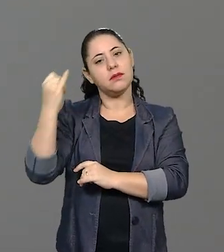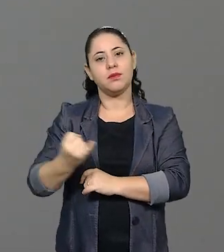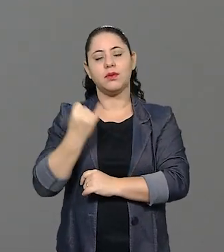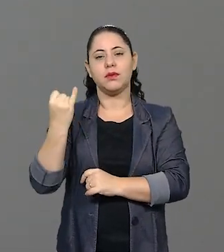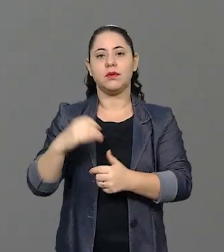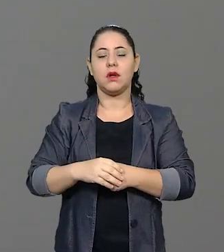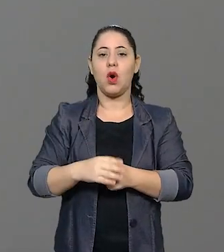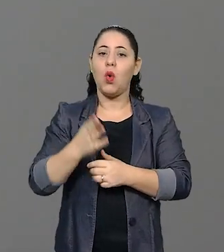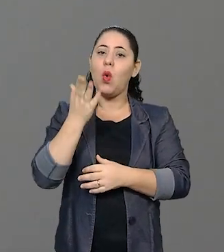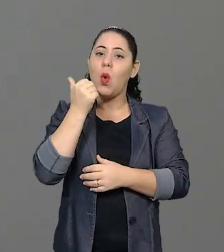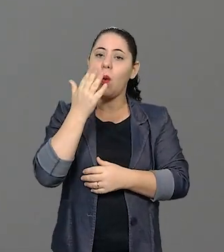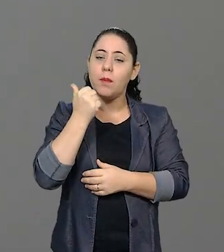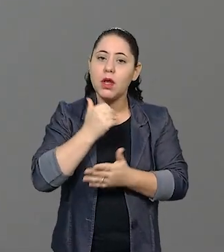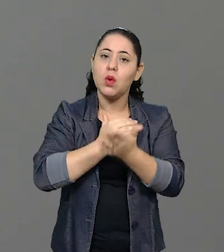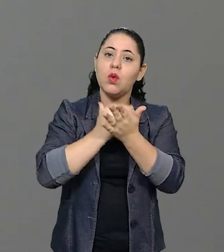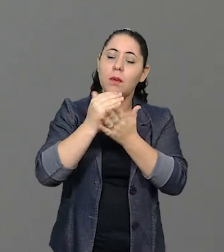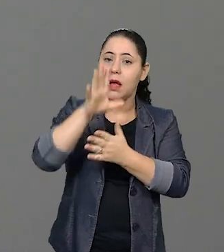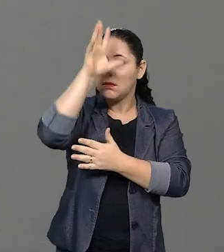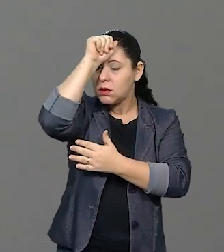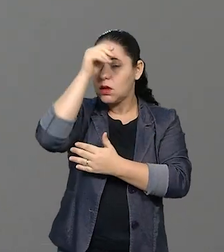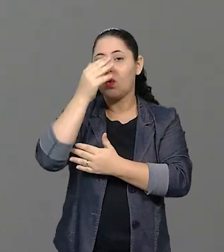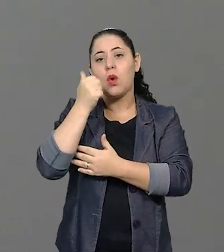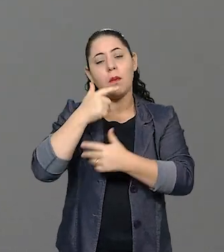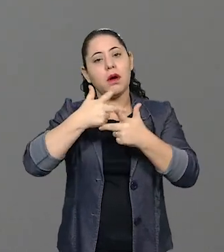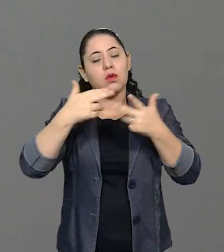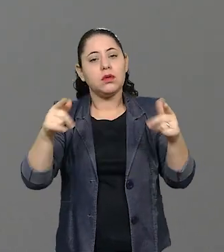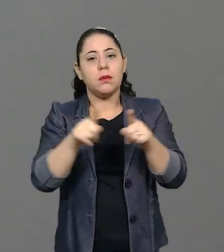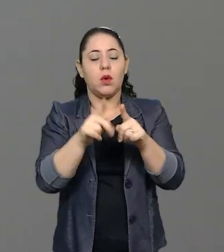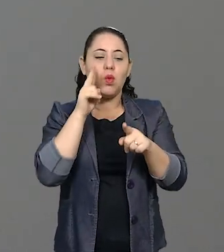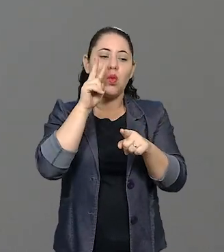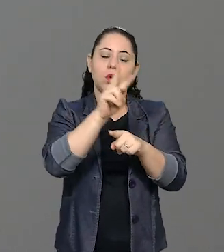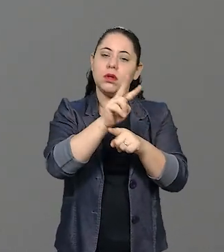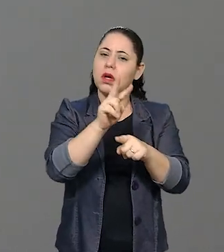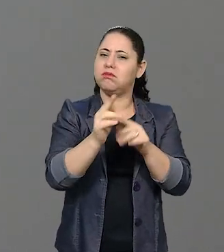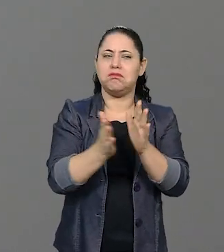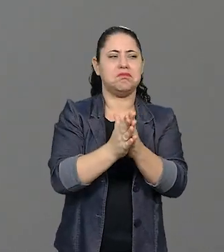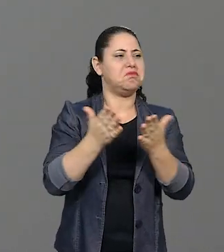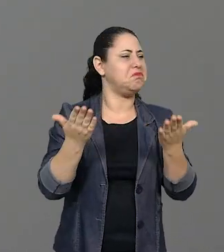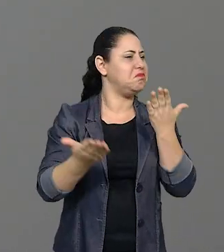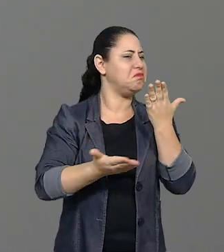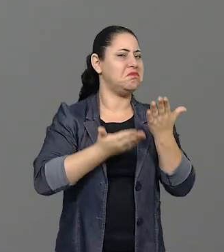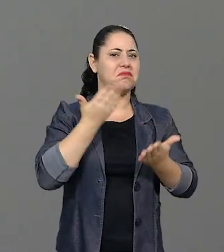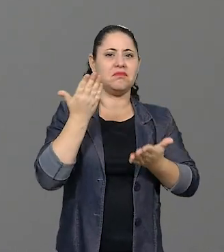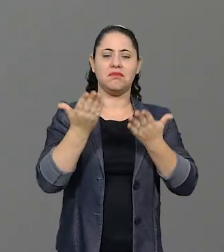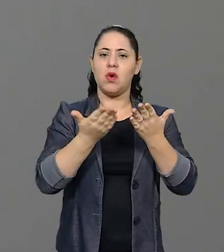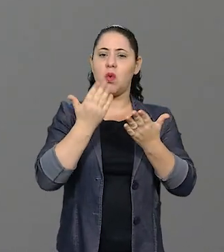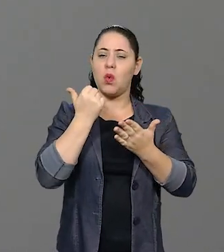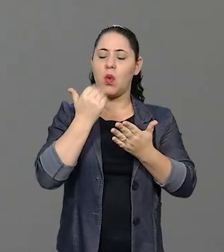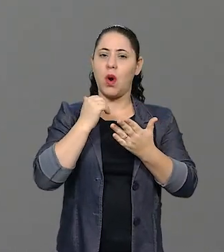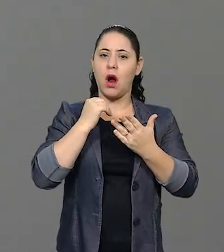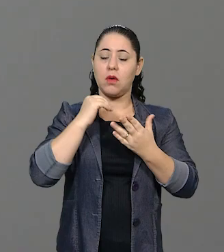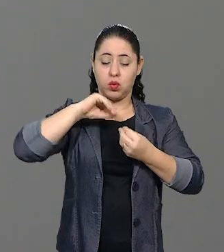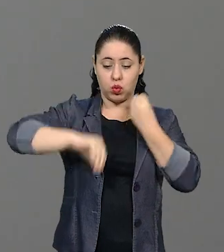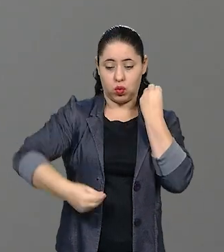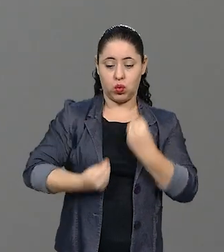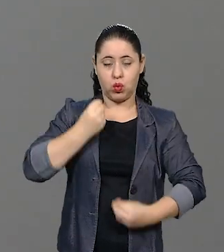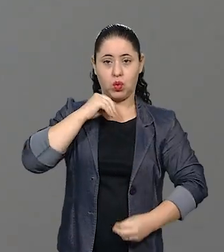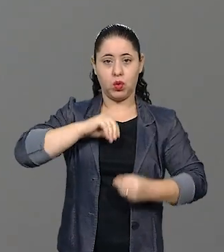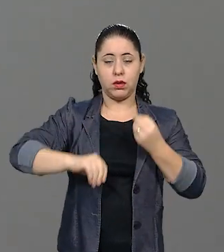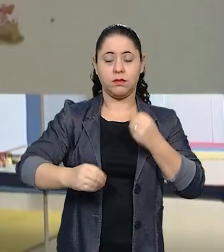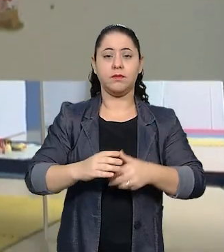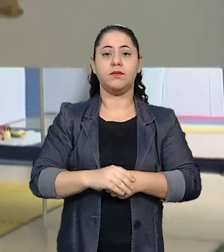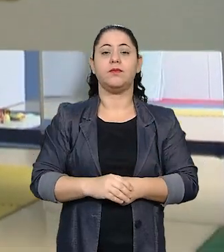sozinho, tem uma interação social muito maior, né? O contato com as outras crianças a gente acha muito importante, a introdução alimentar